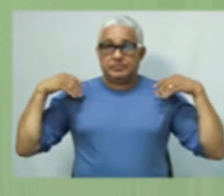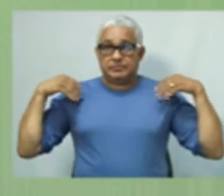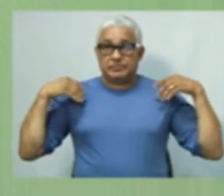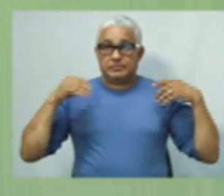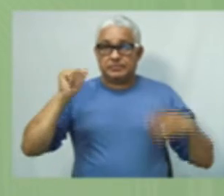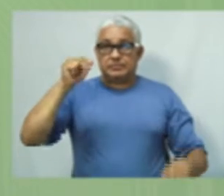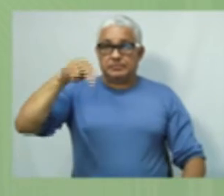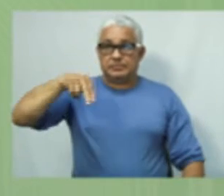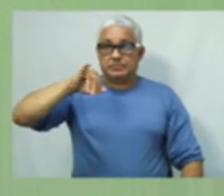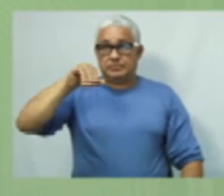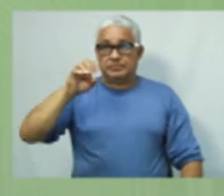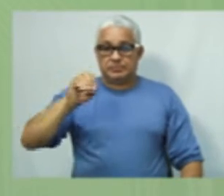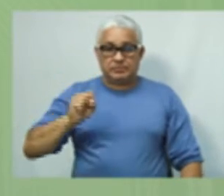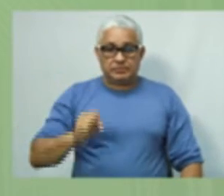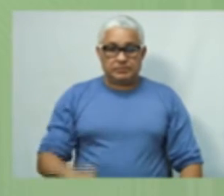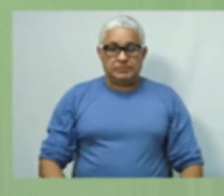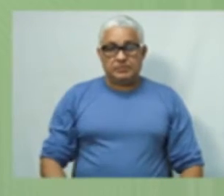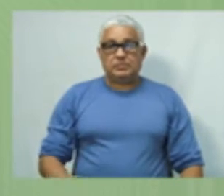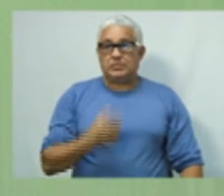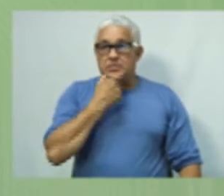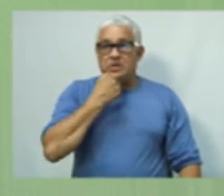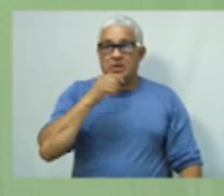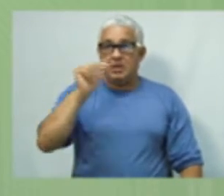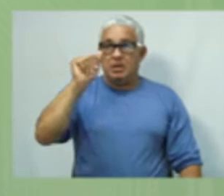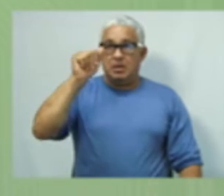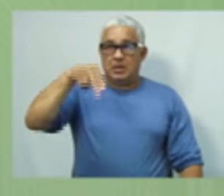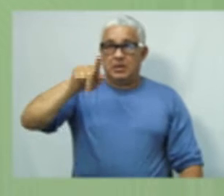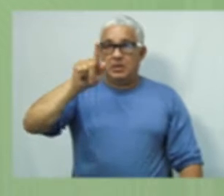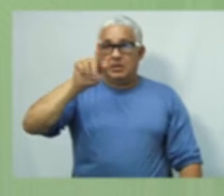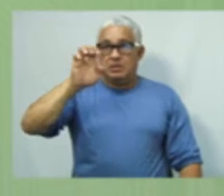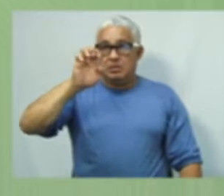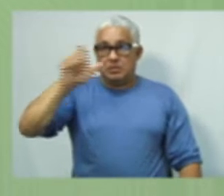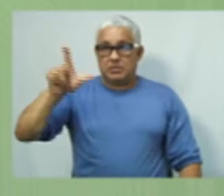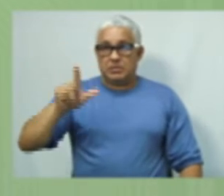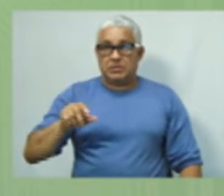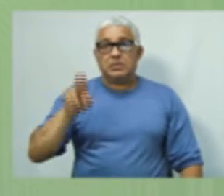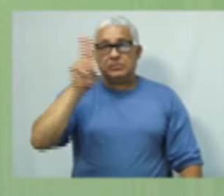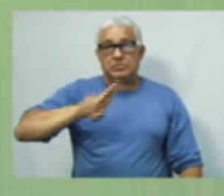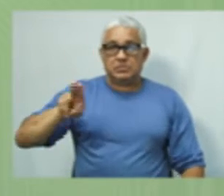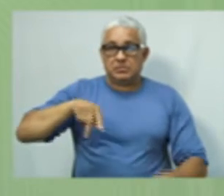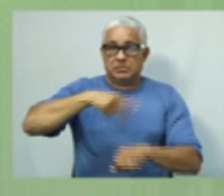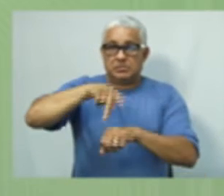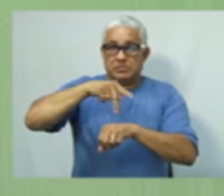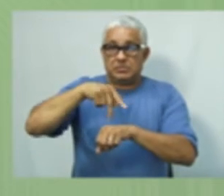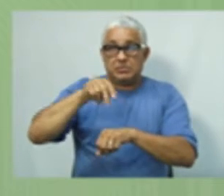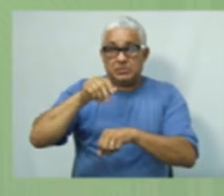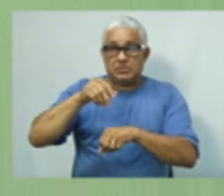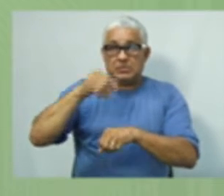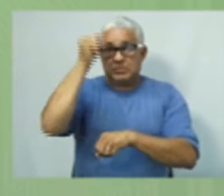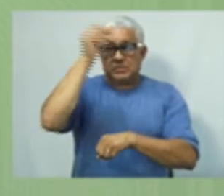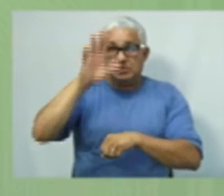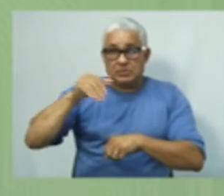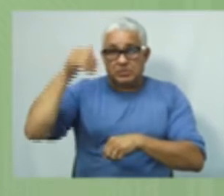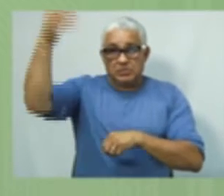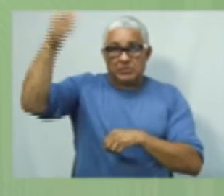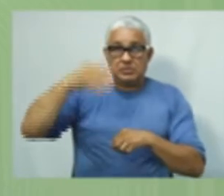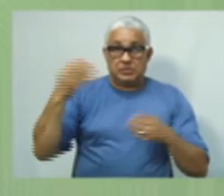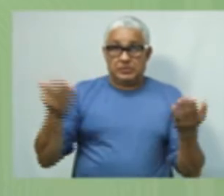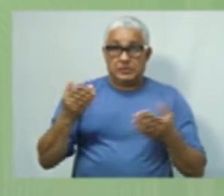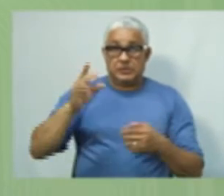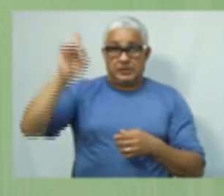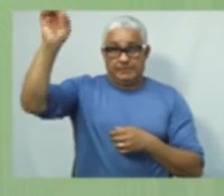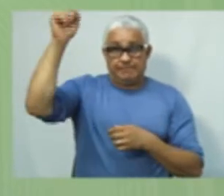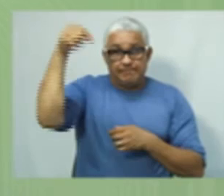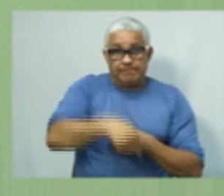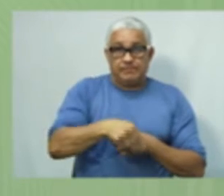de uma sigla em inglês, angel, né, professor? E já bem usado fora do nosso país. E agora aqui entrou com força